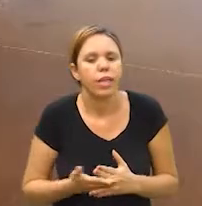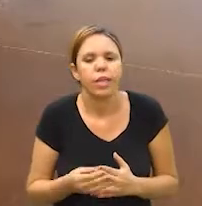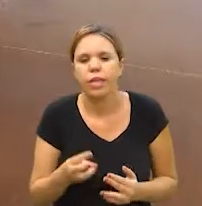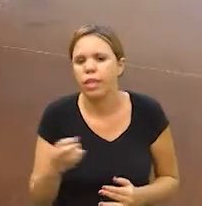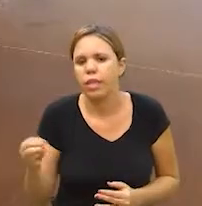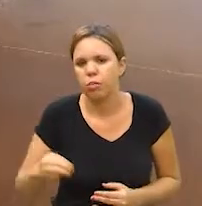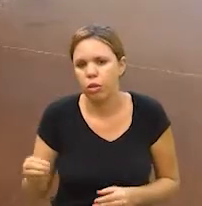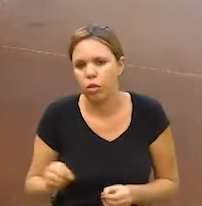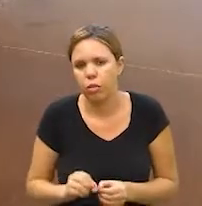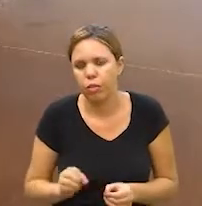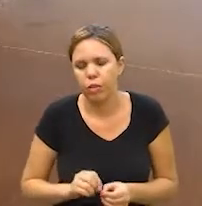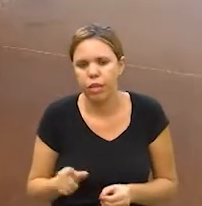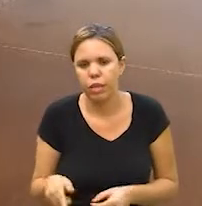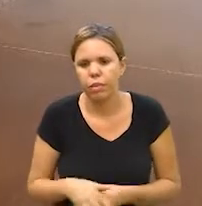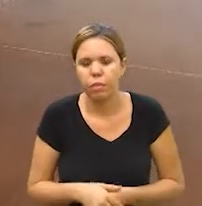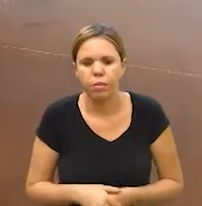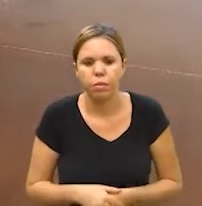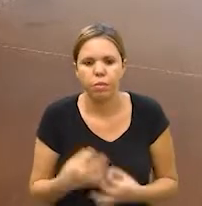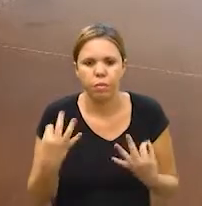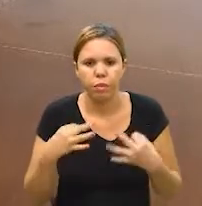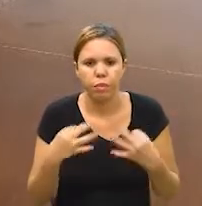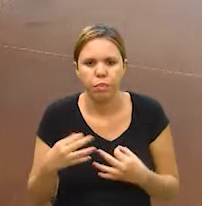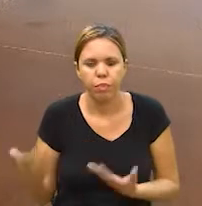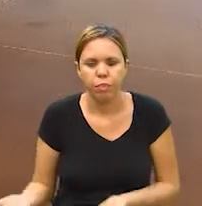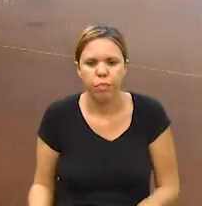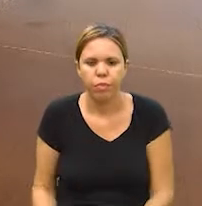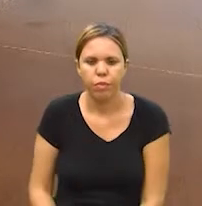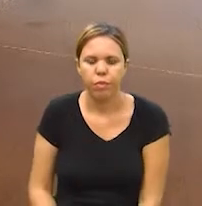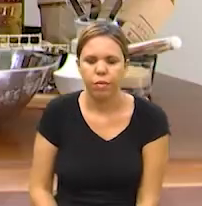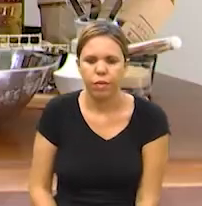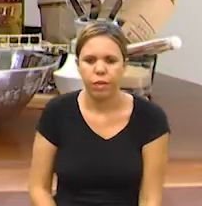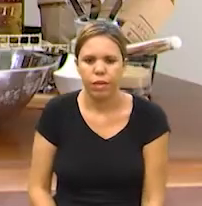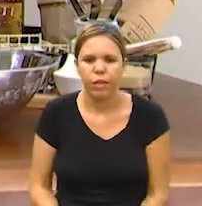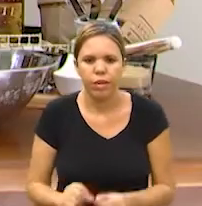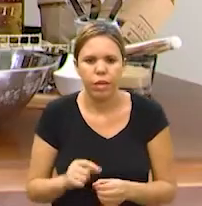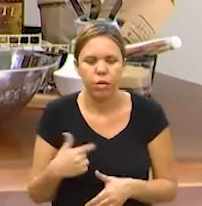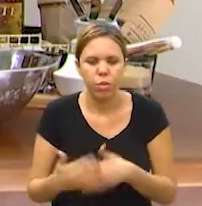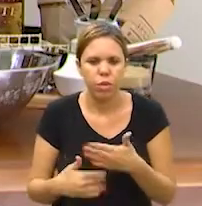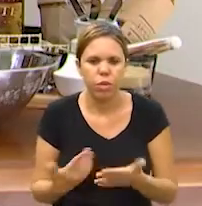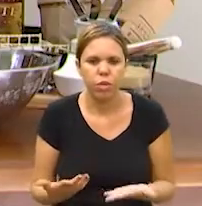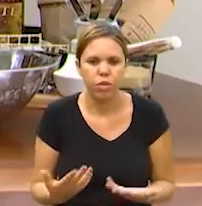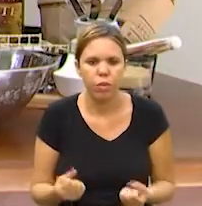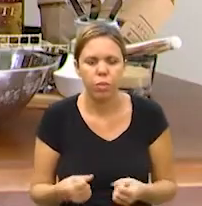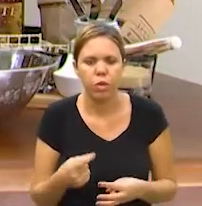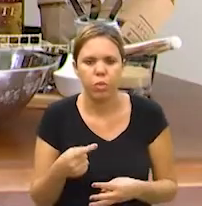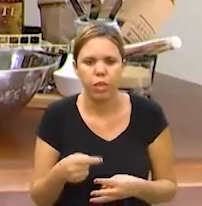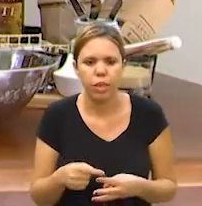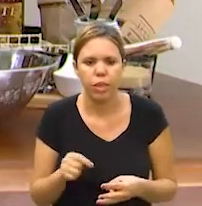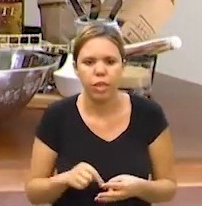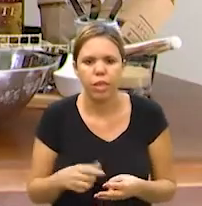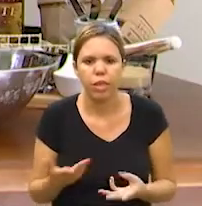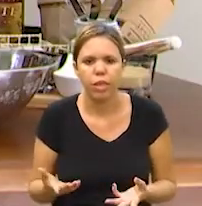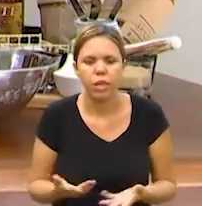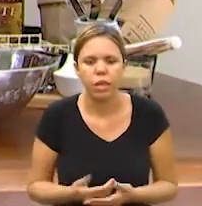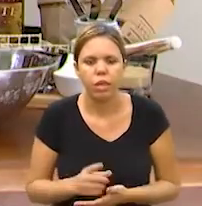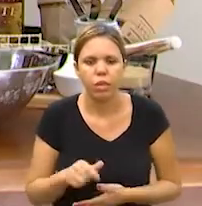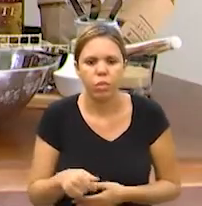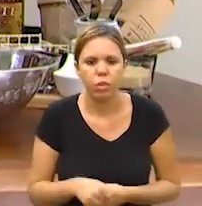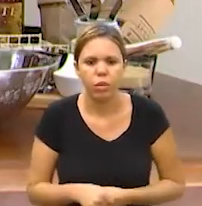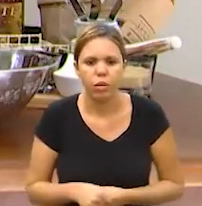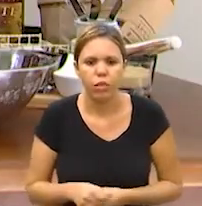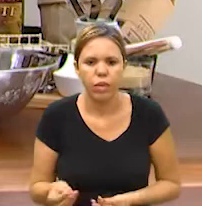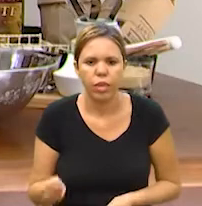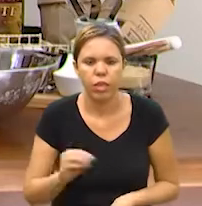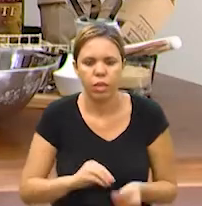30 minutos de dobra. Perfeito. Fizemos esse estágio, vamos para o terceiro. Isso, depois que a gente faz